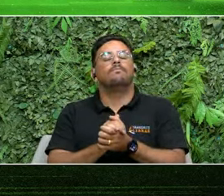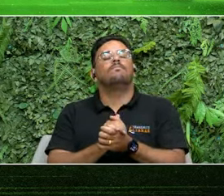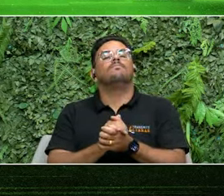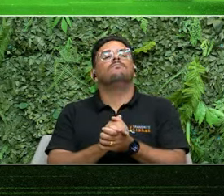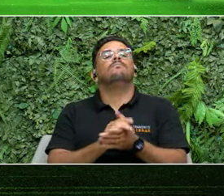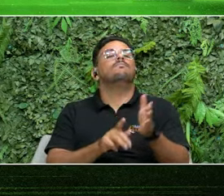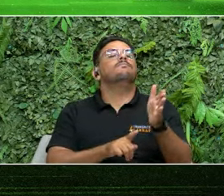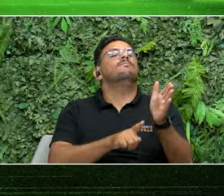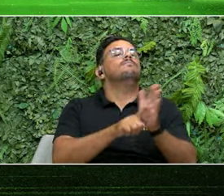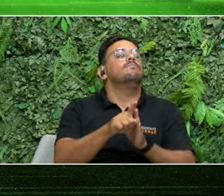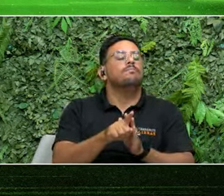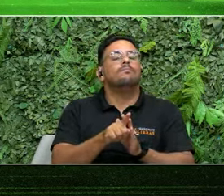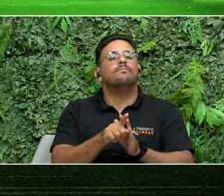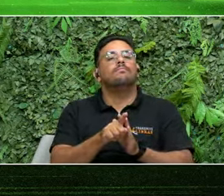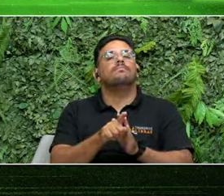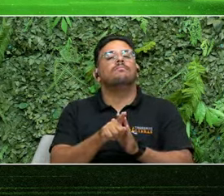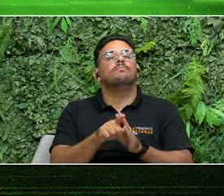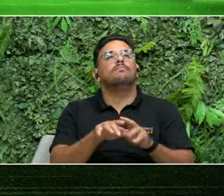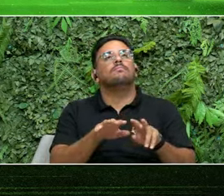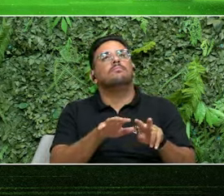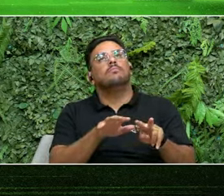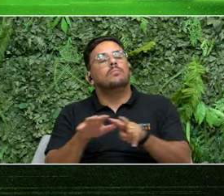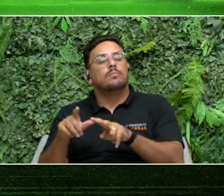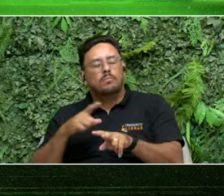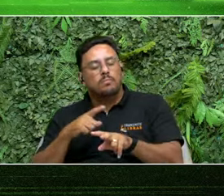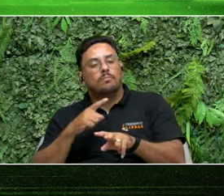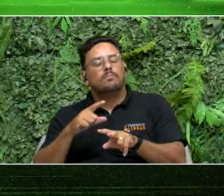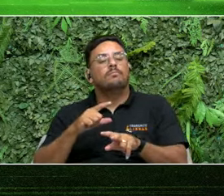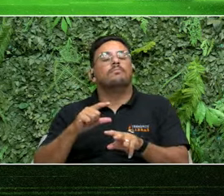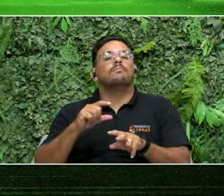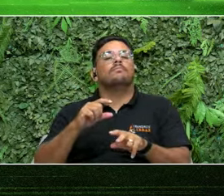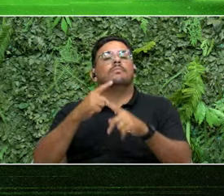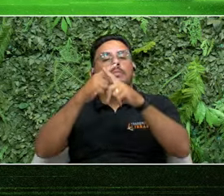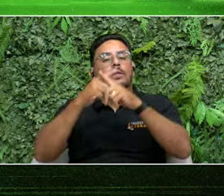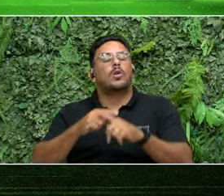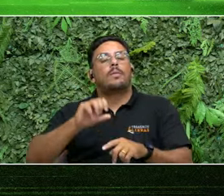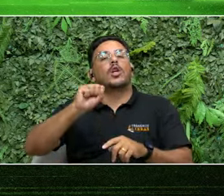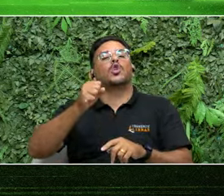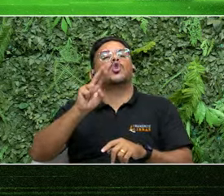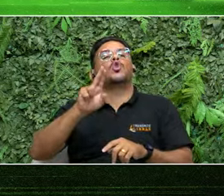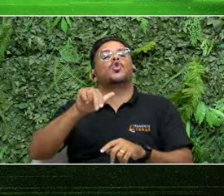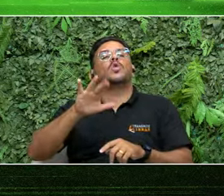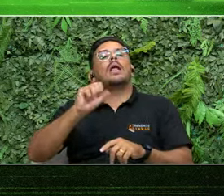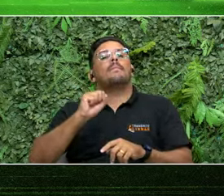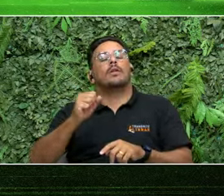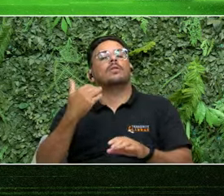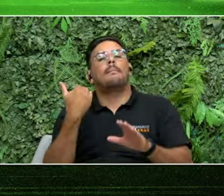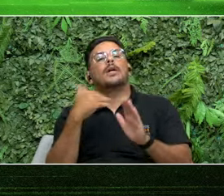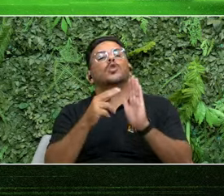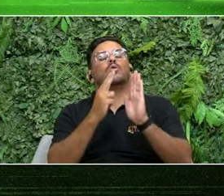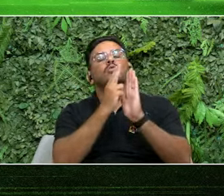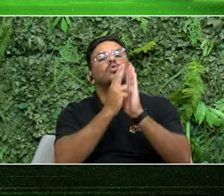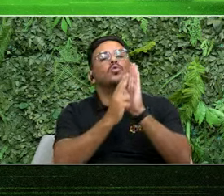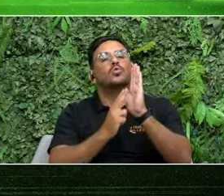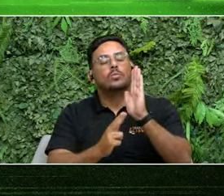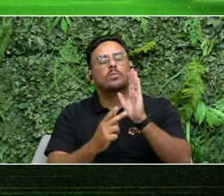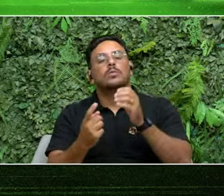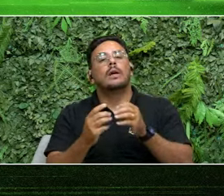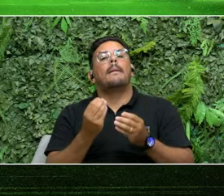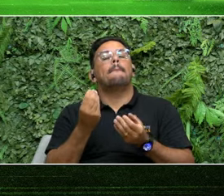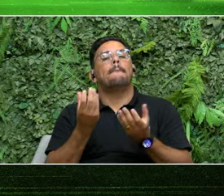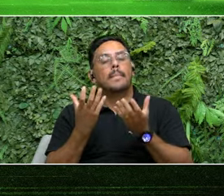captiv meio de Sulamericana en essaa dosadores insr na competição você cont a do jo